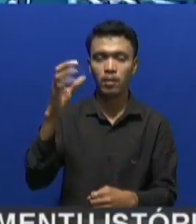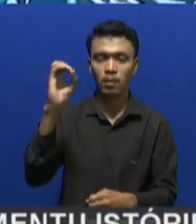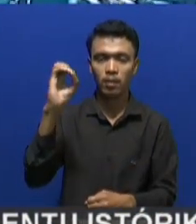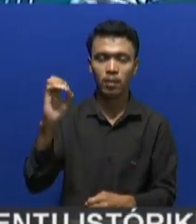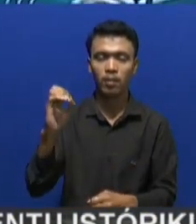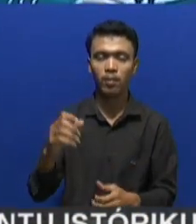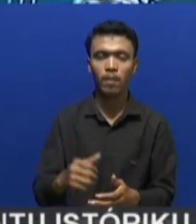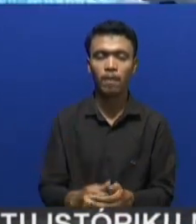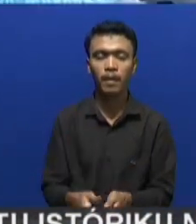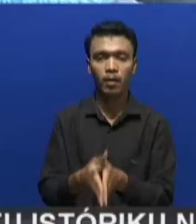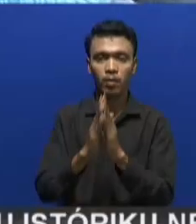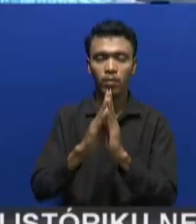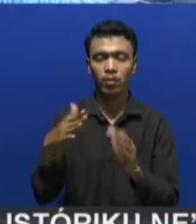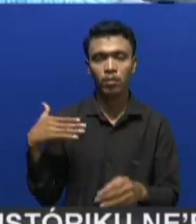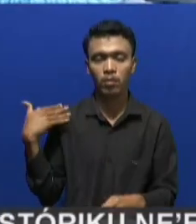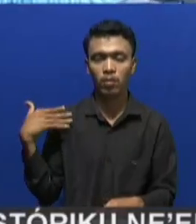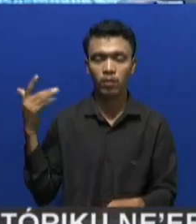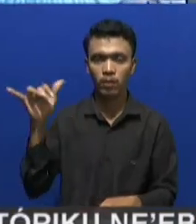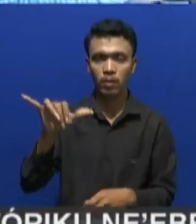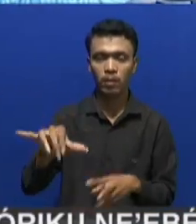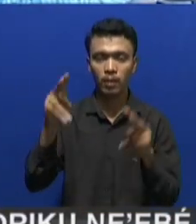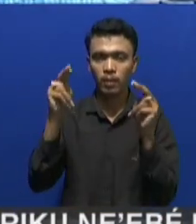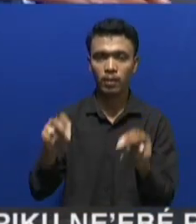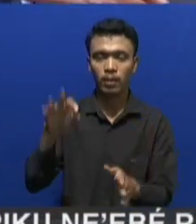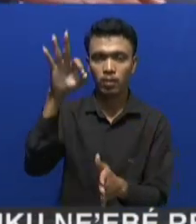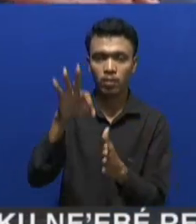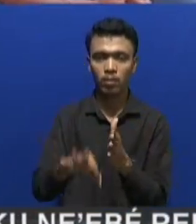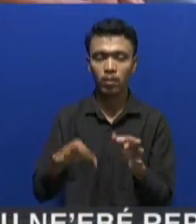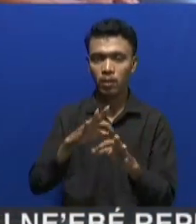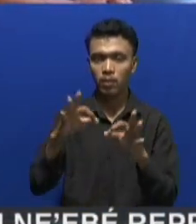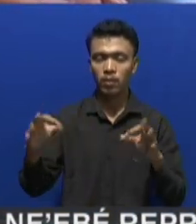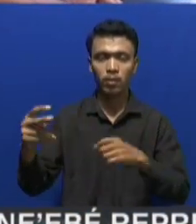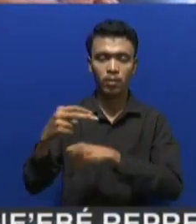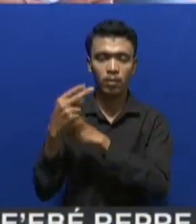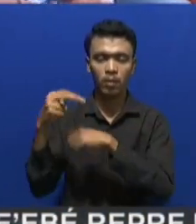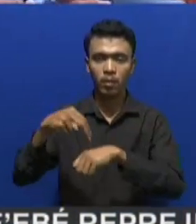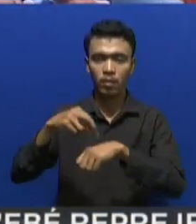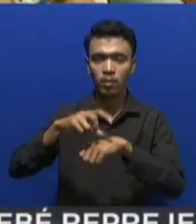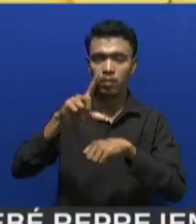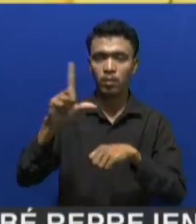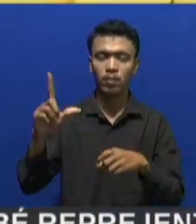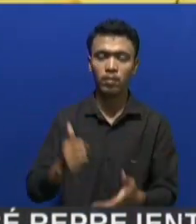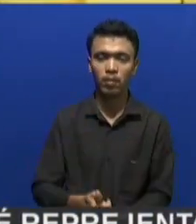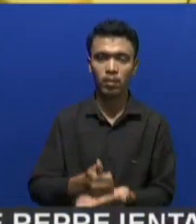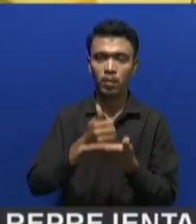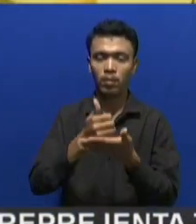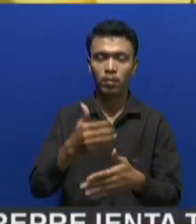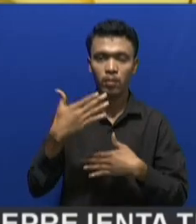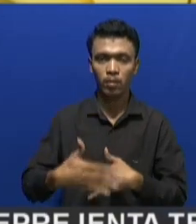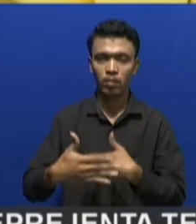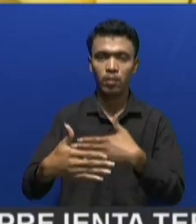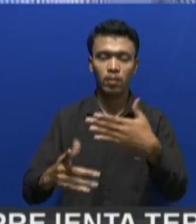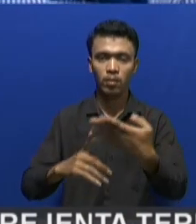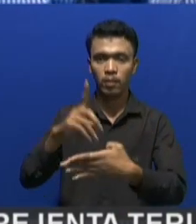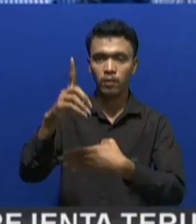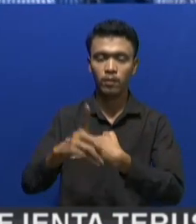Nagana Surya ho suba joven sira. Tem ki kuda espiritu nacionalismo ho di kontribui iha prosesu